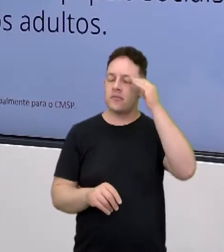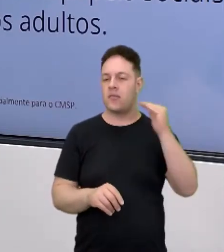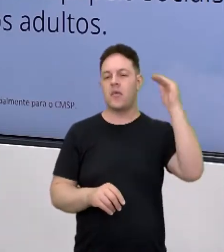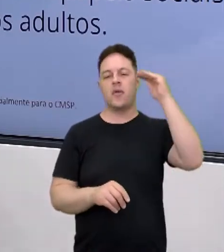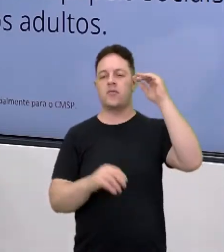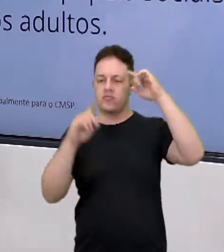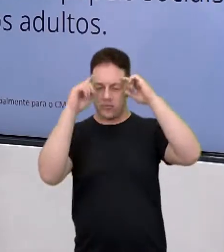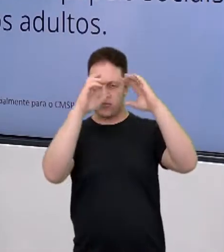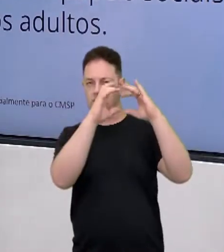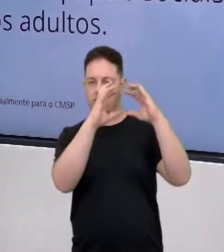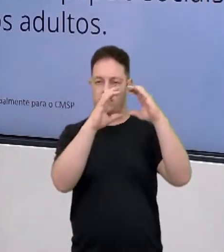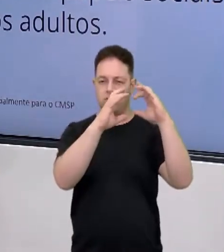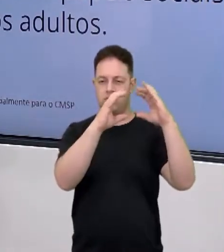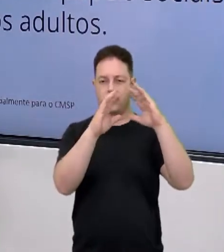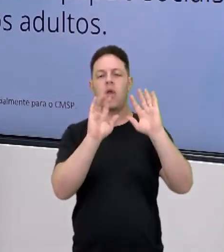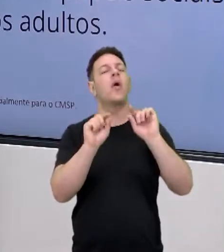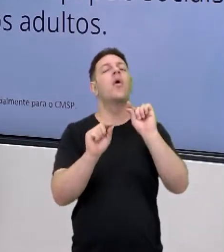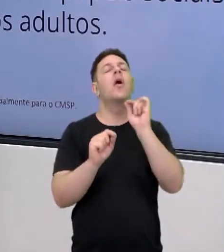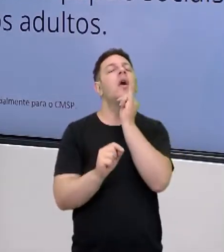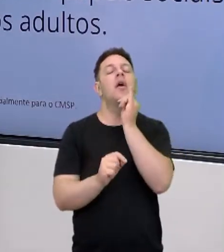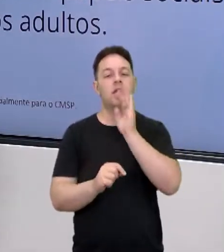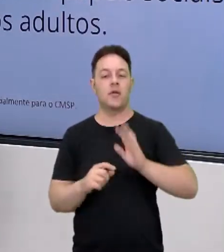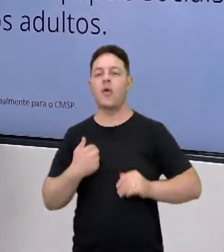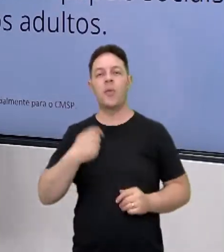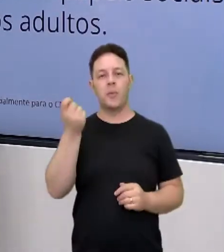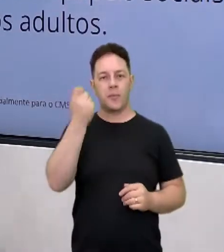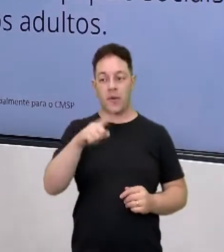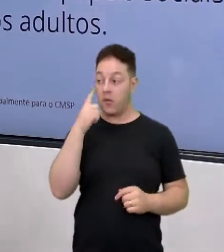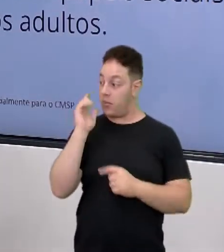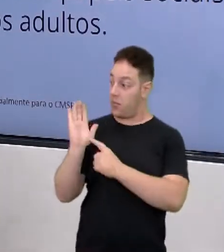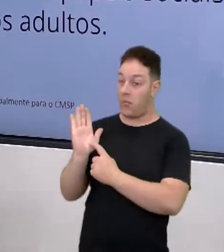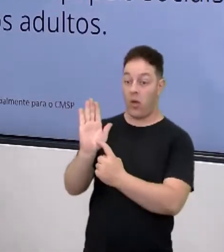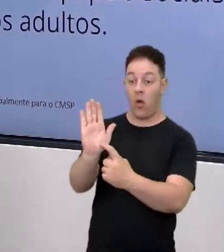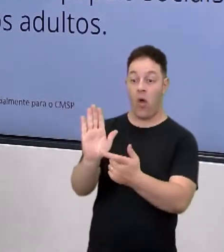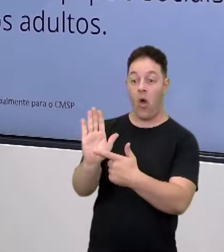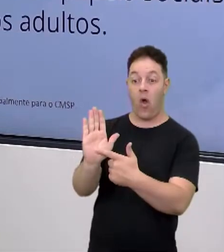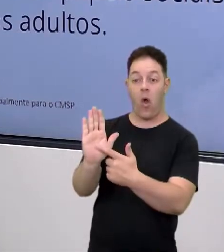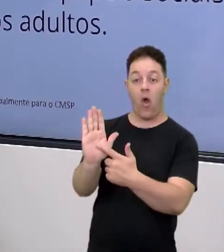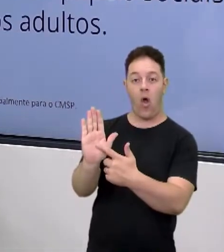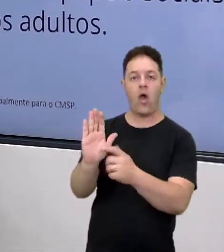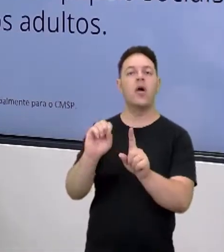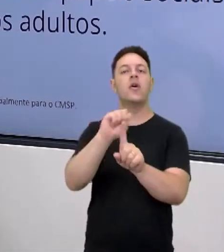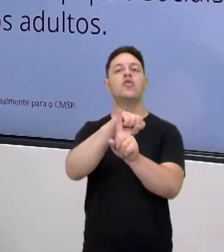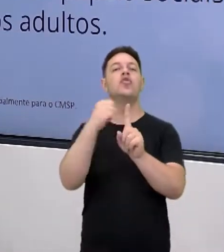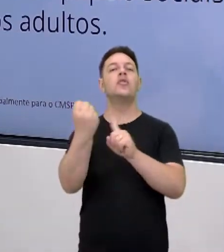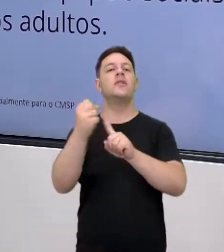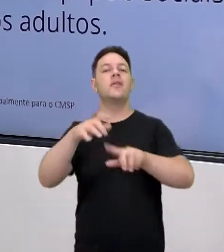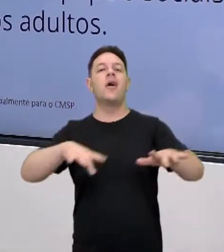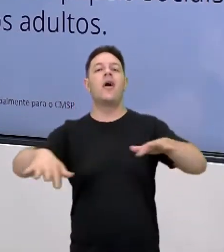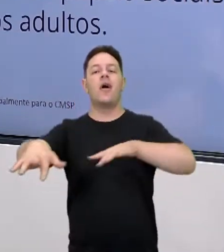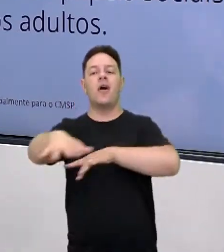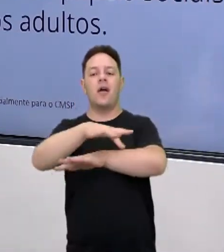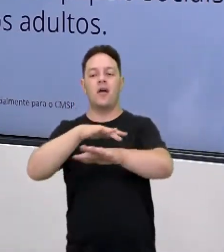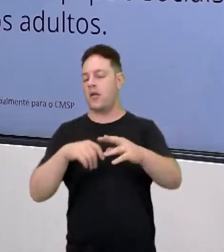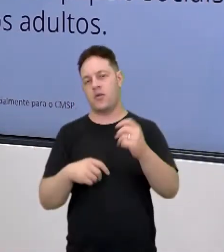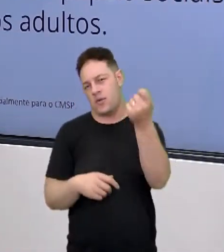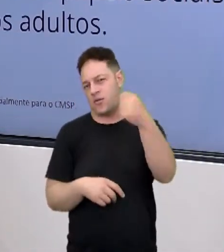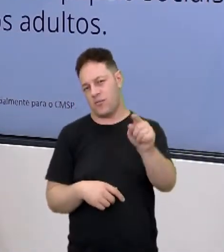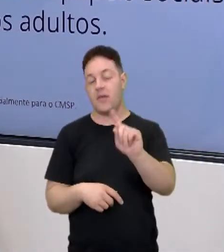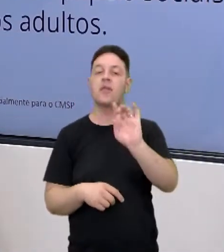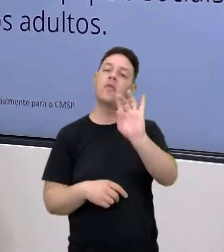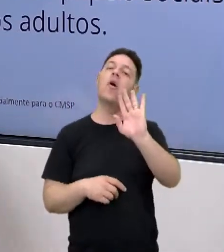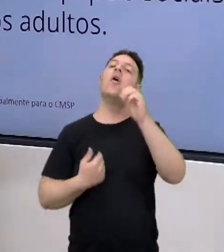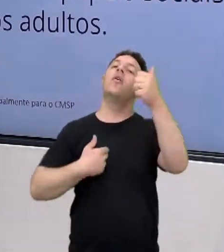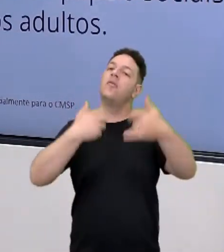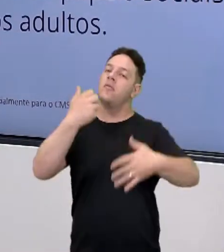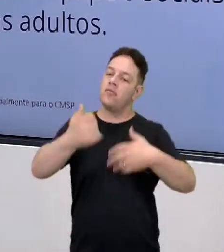de pensamento abstrato, que é o quê? Eu não preciso mostrar pra você o que é uma sociedade pra eu estar te explicando aqui e você entender.